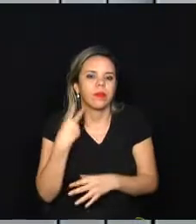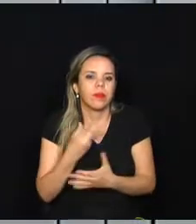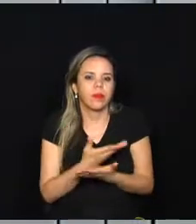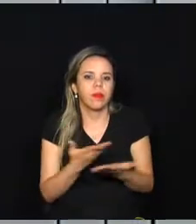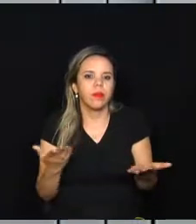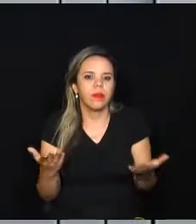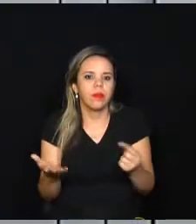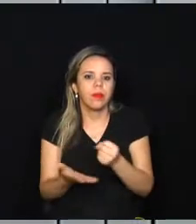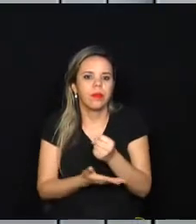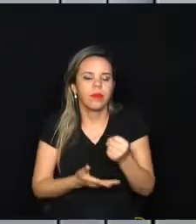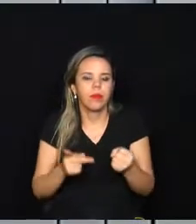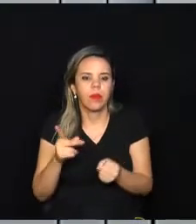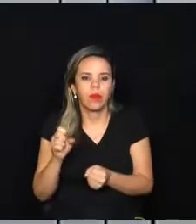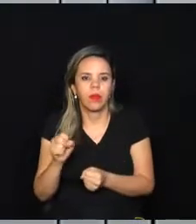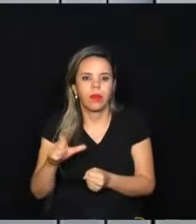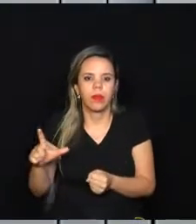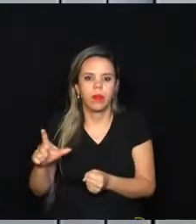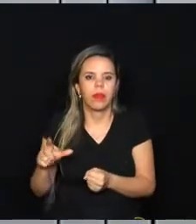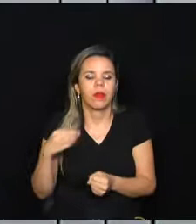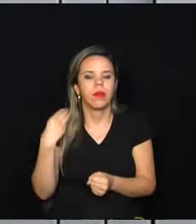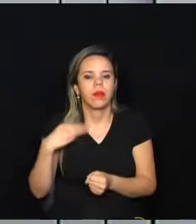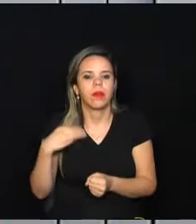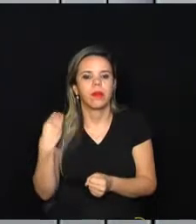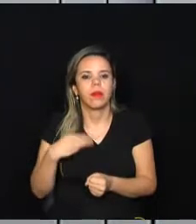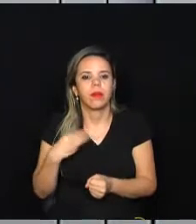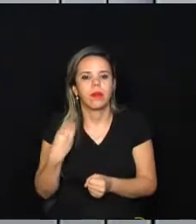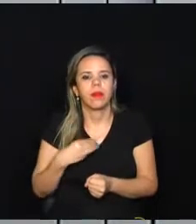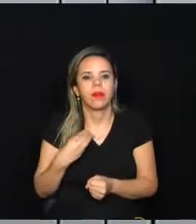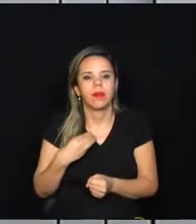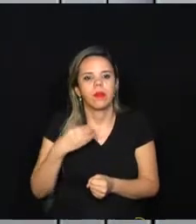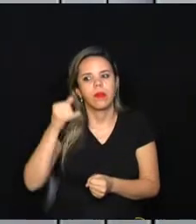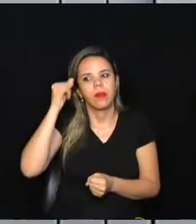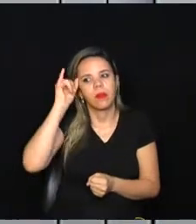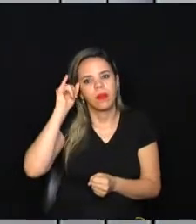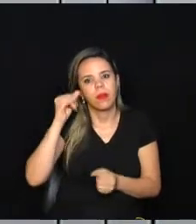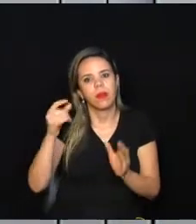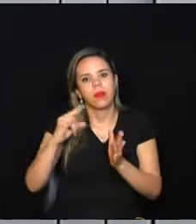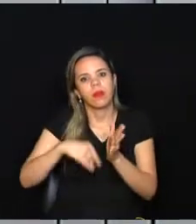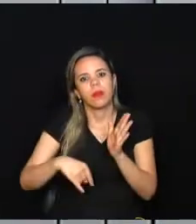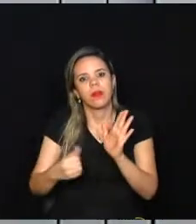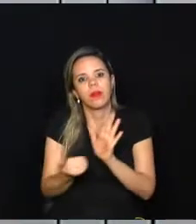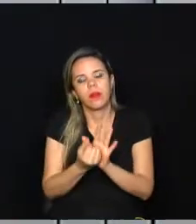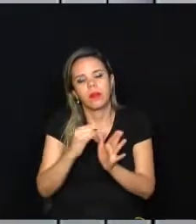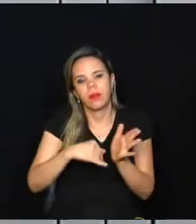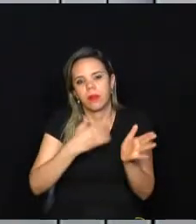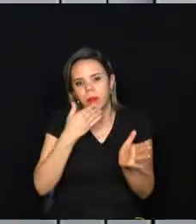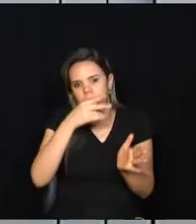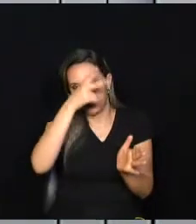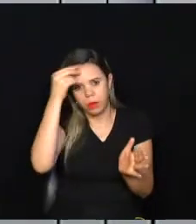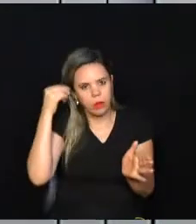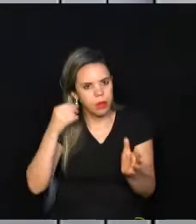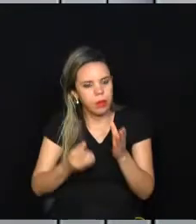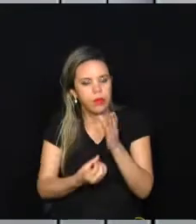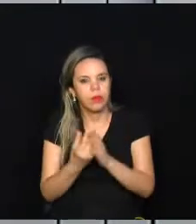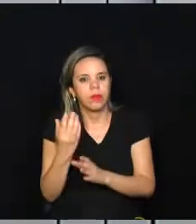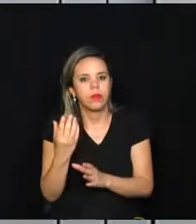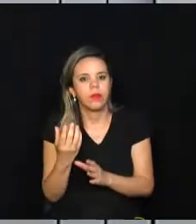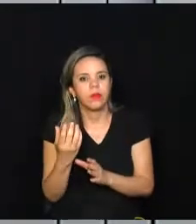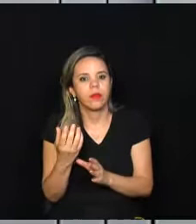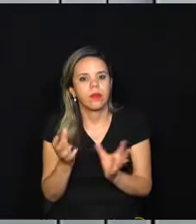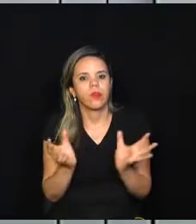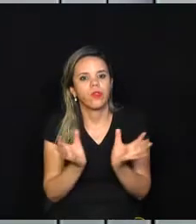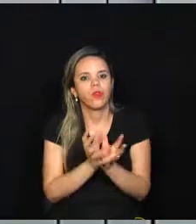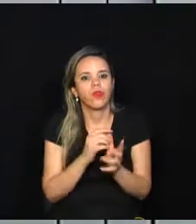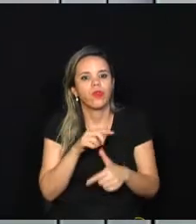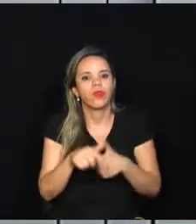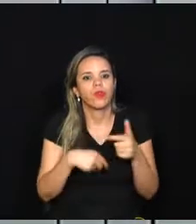da bancada do PSOL, Mariana Conte e Paulo Búfalo, protocolaram um requerimento pedindo a criação de uma